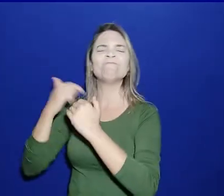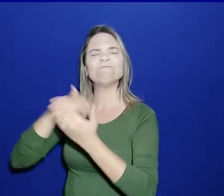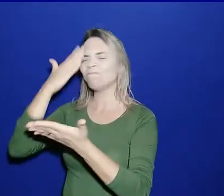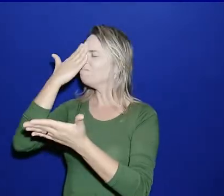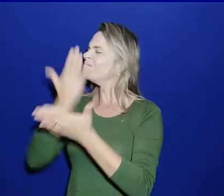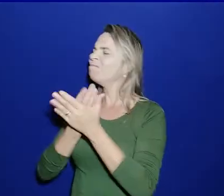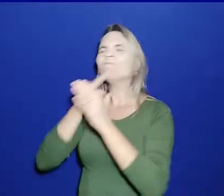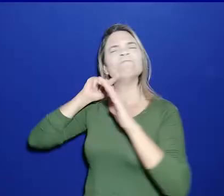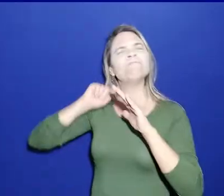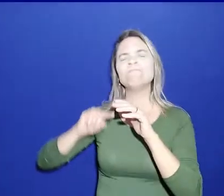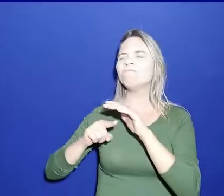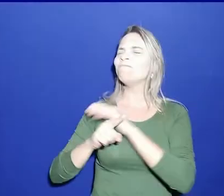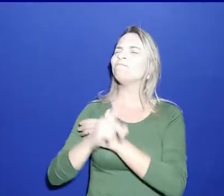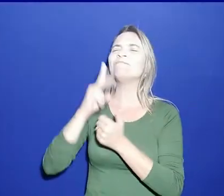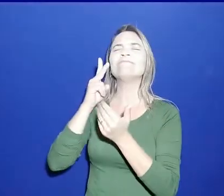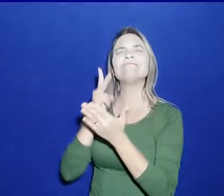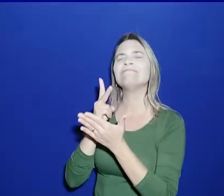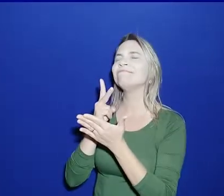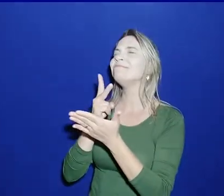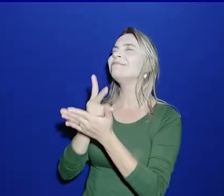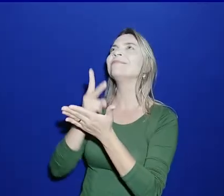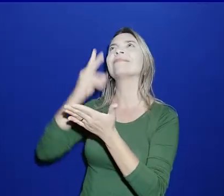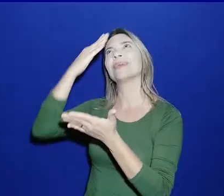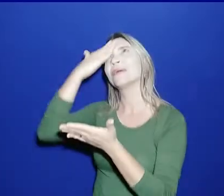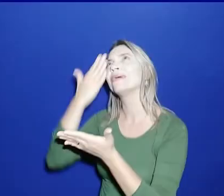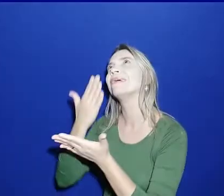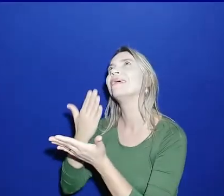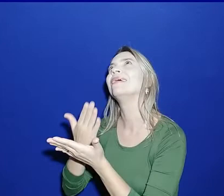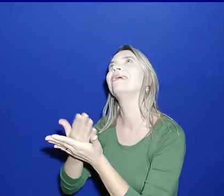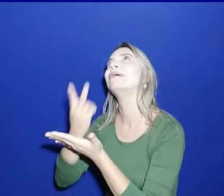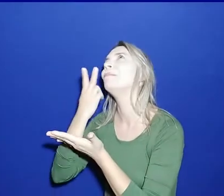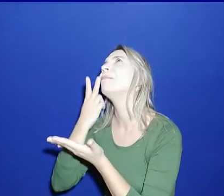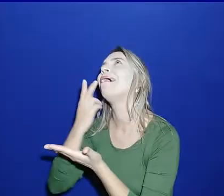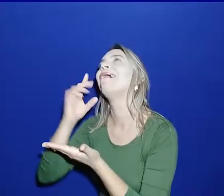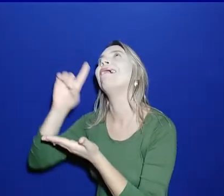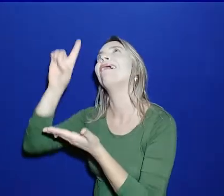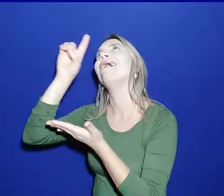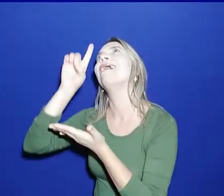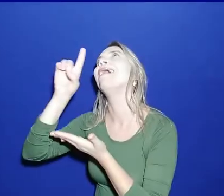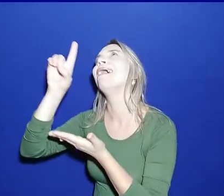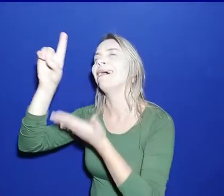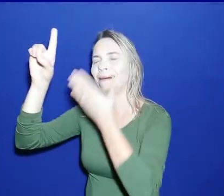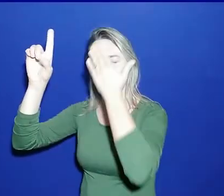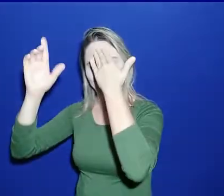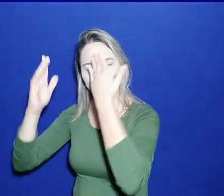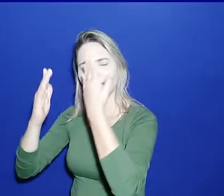Oh, confiarei. acredito em ti, ó